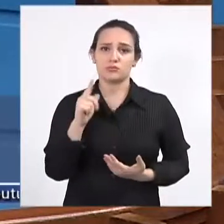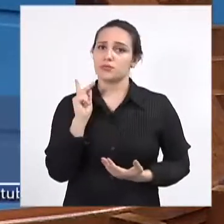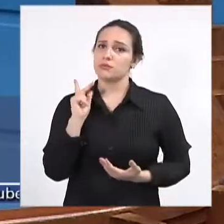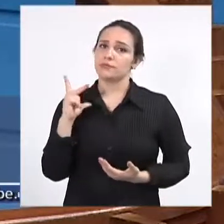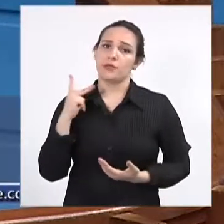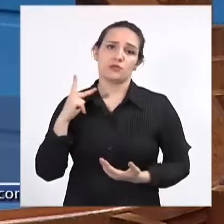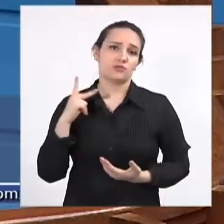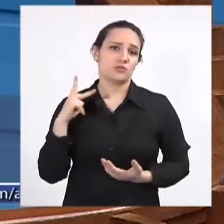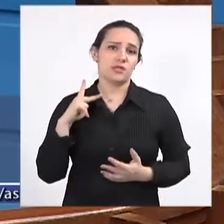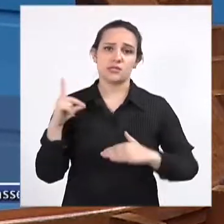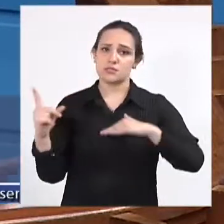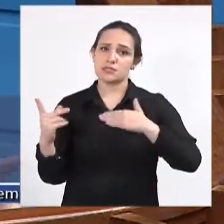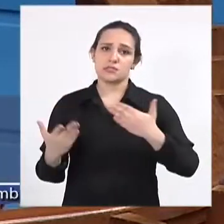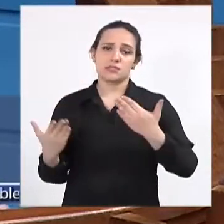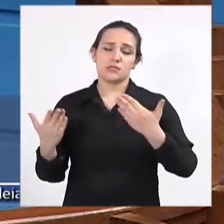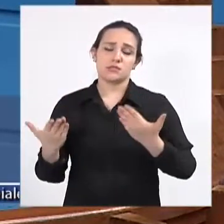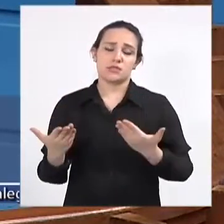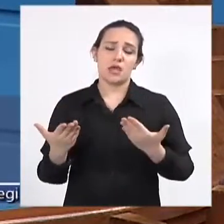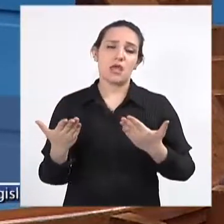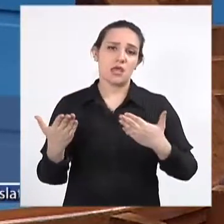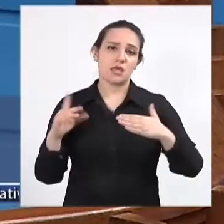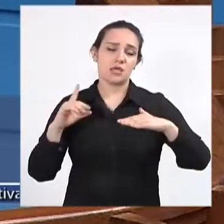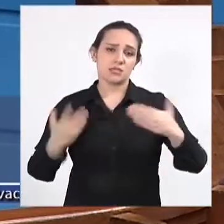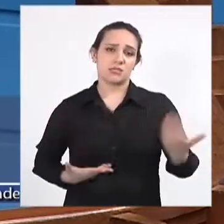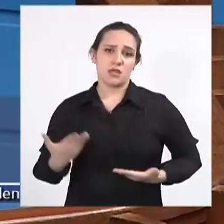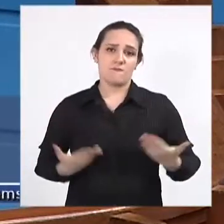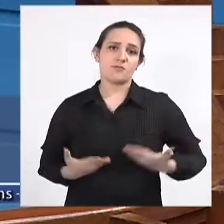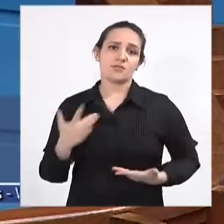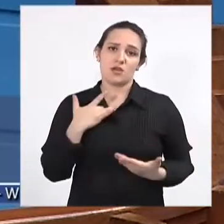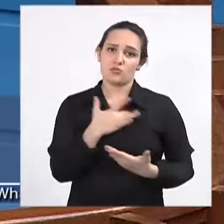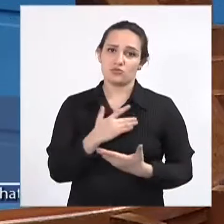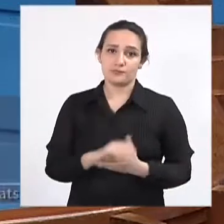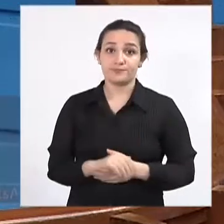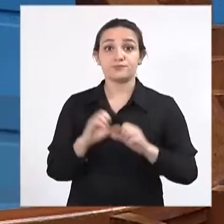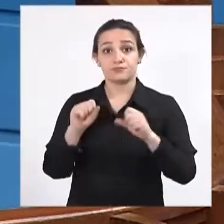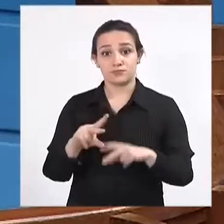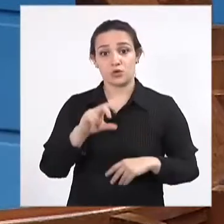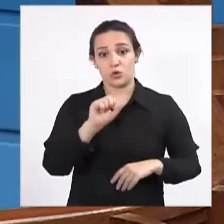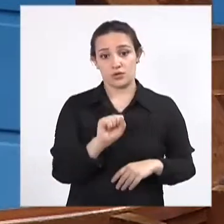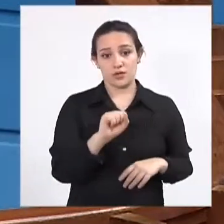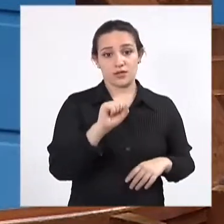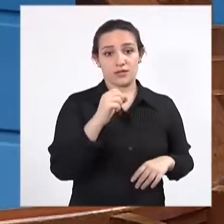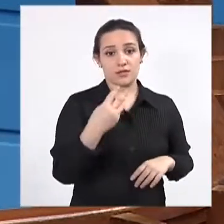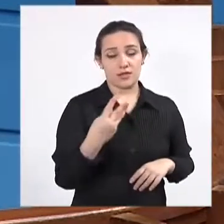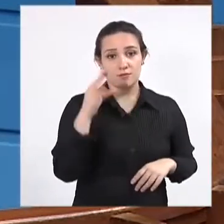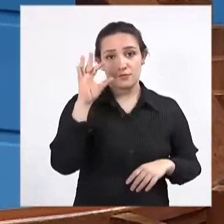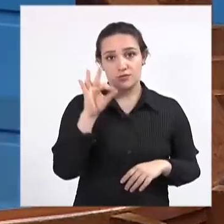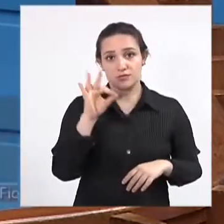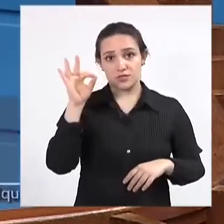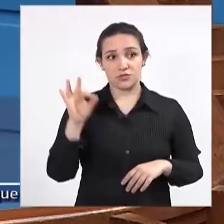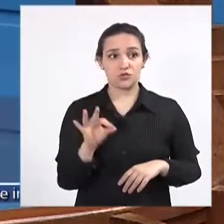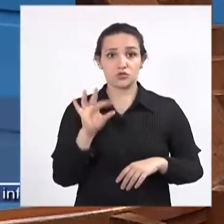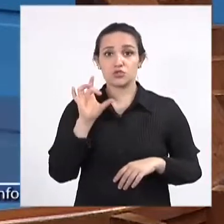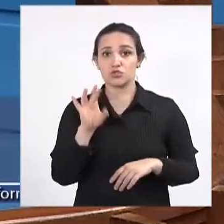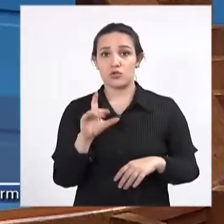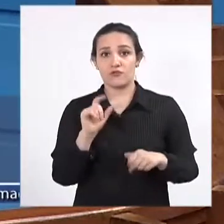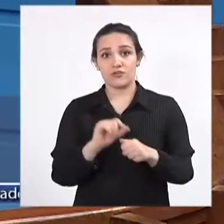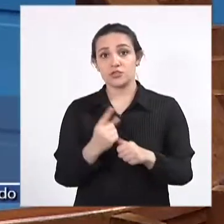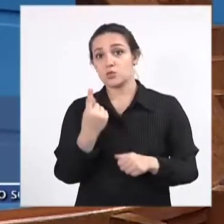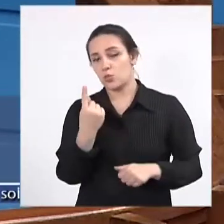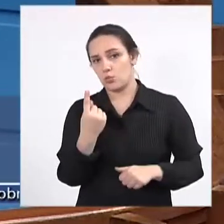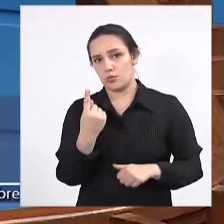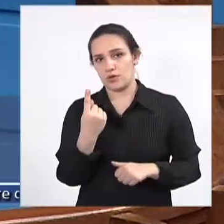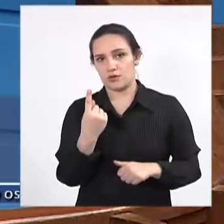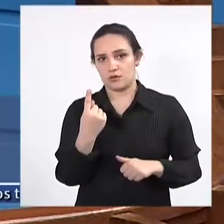SUS. Ainda segundo o levantamento, 83,1% realizaram pelo menos uma consulta médica nos últimos 12